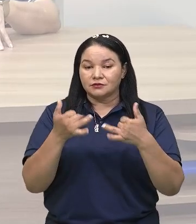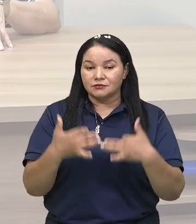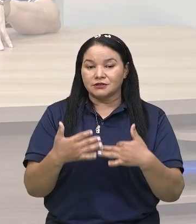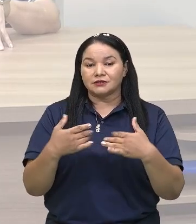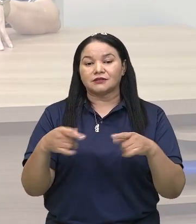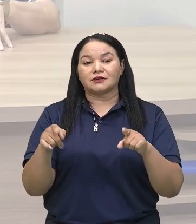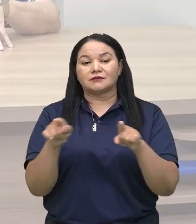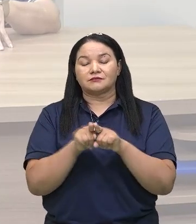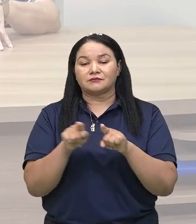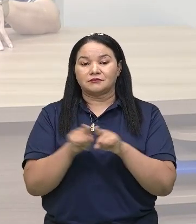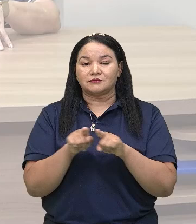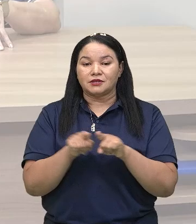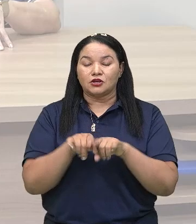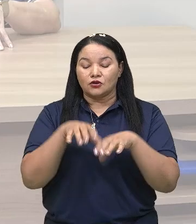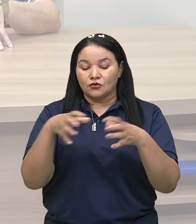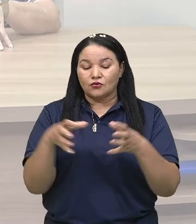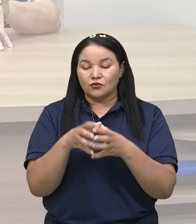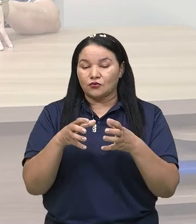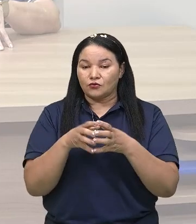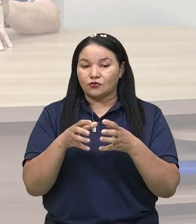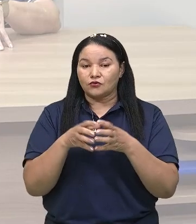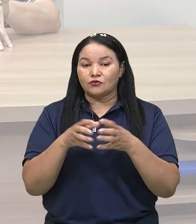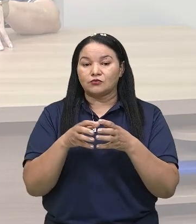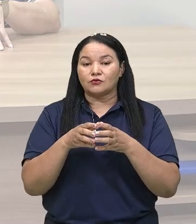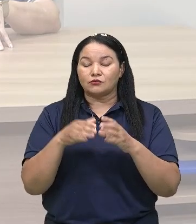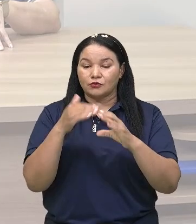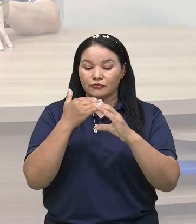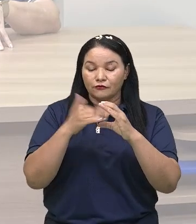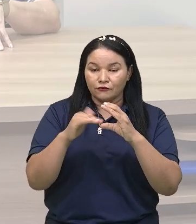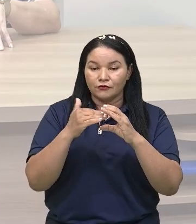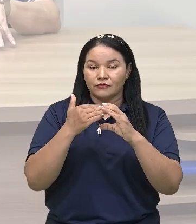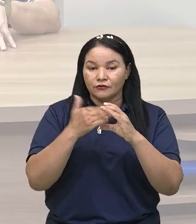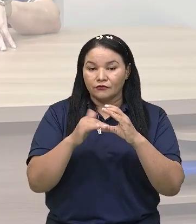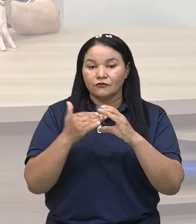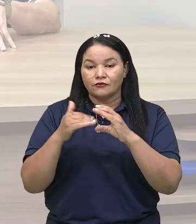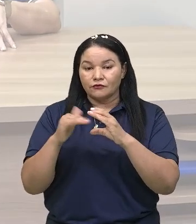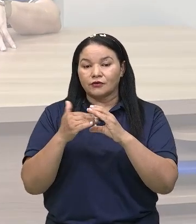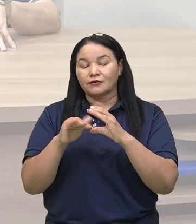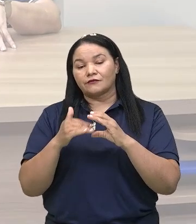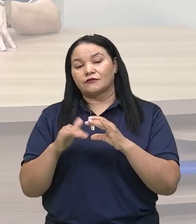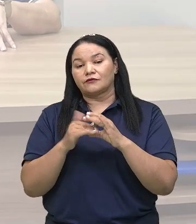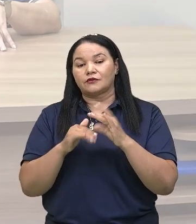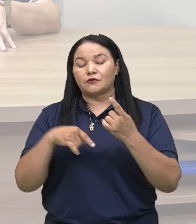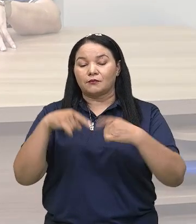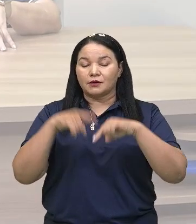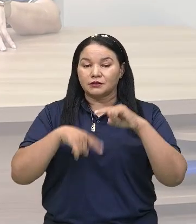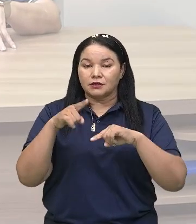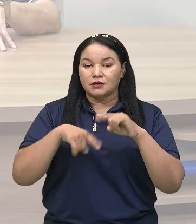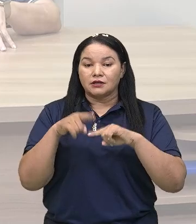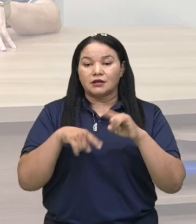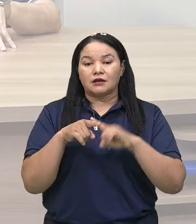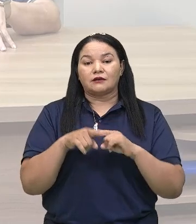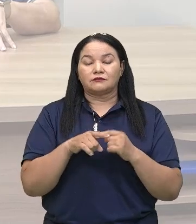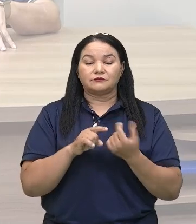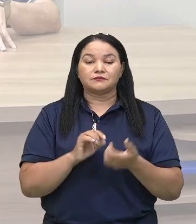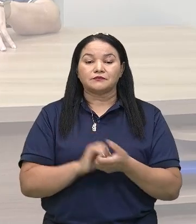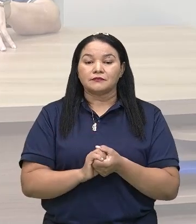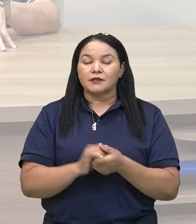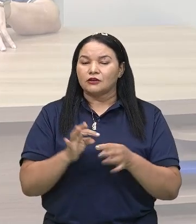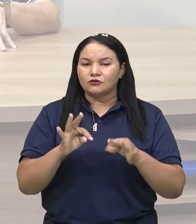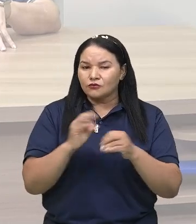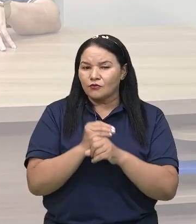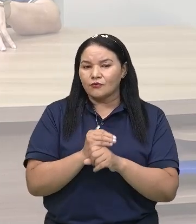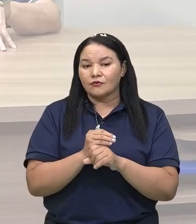Aliás, a nossa equipe de estúdio, eles mandam o pacote todo, né, didático, geralmente com 5 dias antes, né, uma